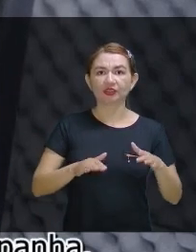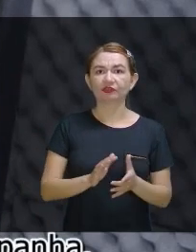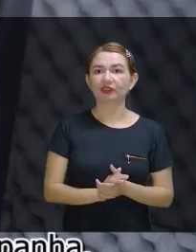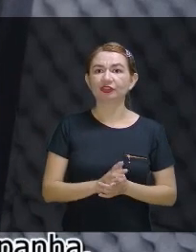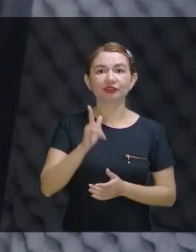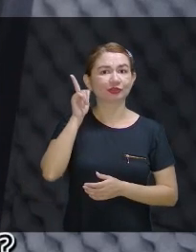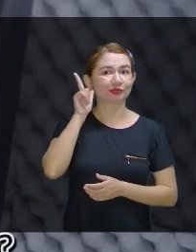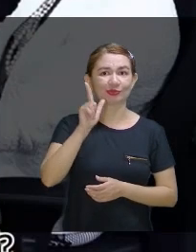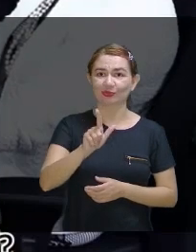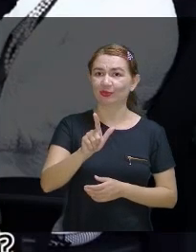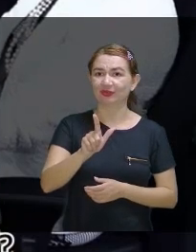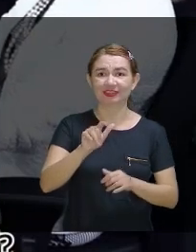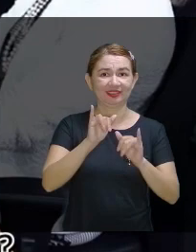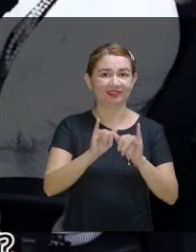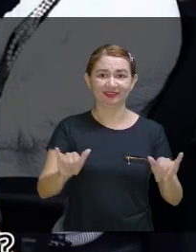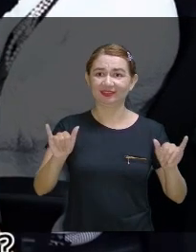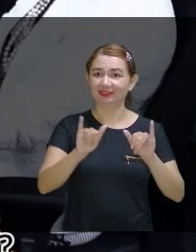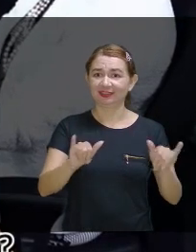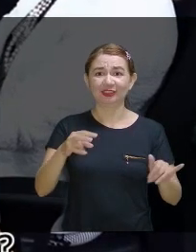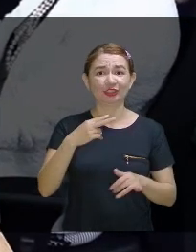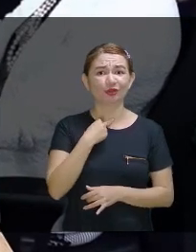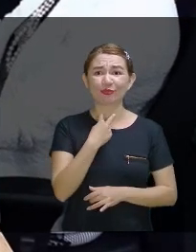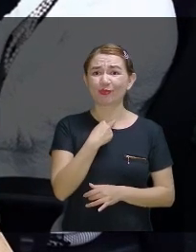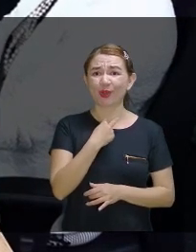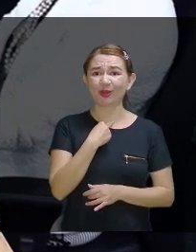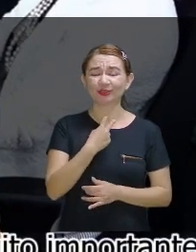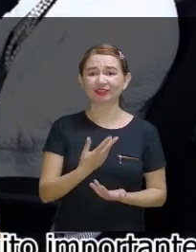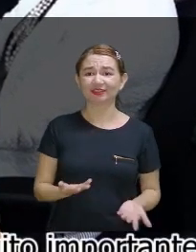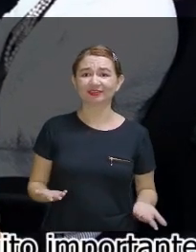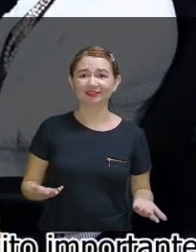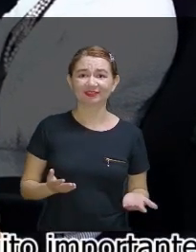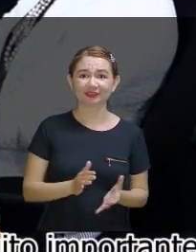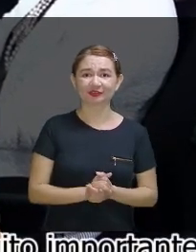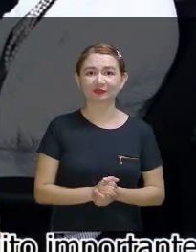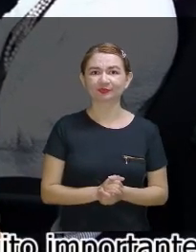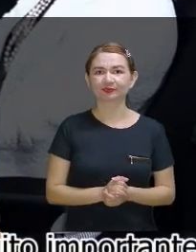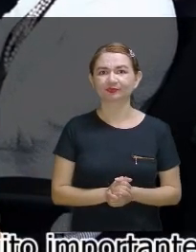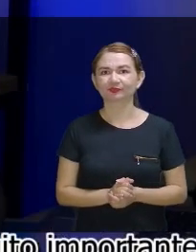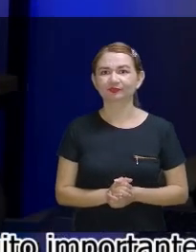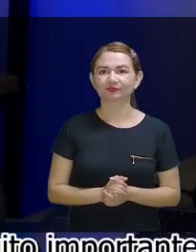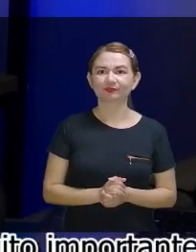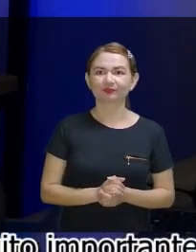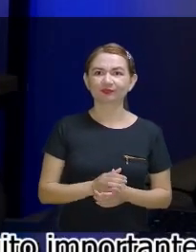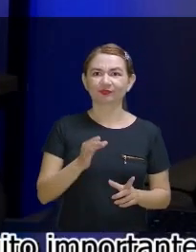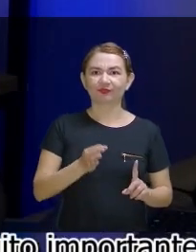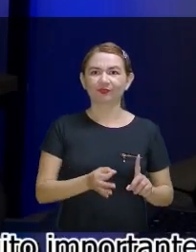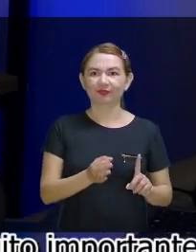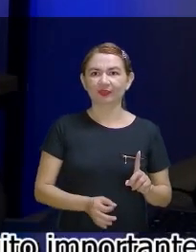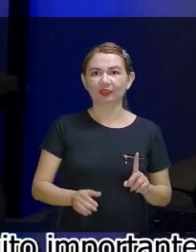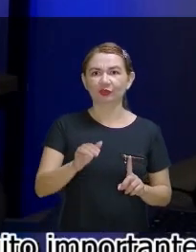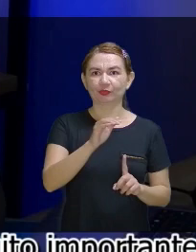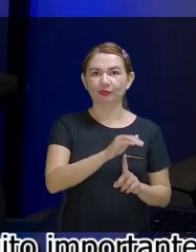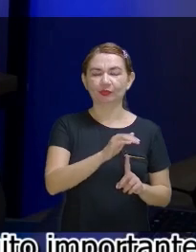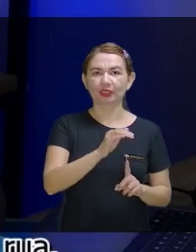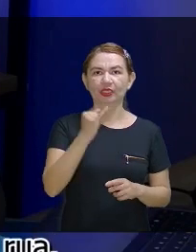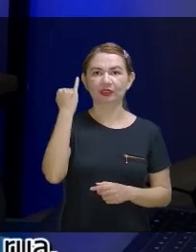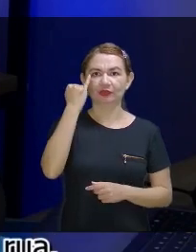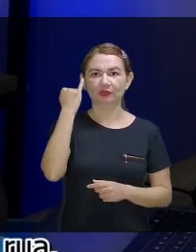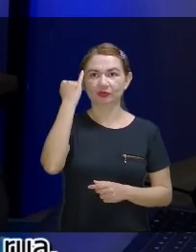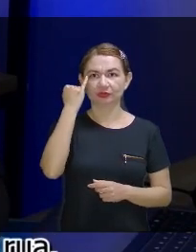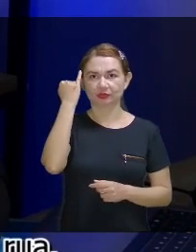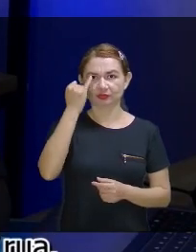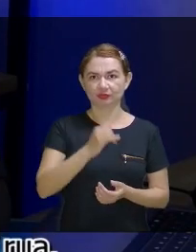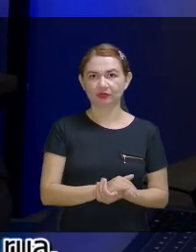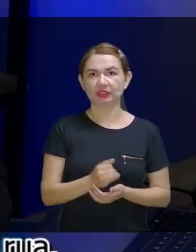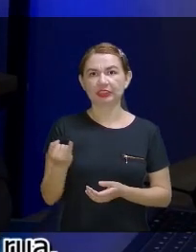impedidas de fazer campanha. Tem muita oposição às mulheres na política, né? Doutor João, ainda nessa discussão da inclusão, que eu acho muito importante... Foco no destacar aqui apresentador